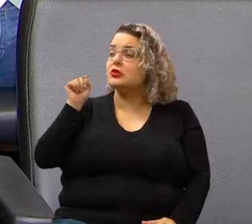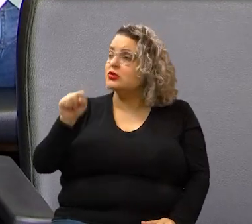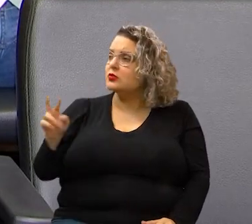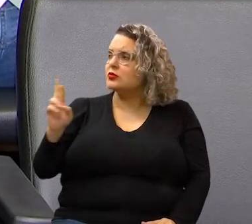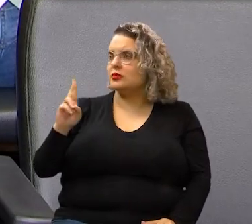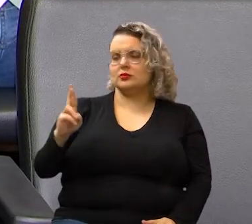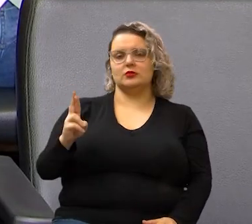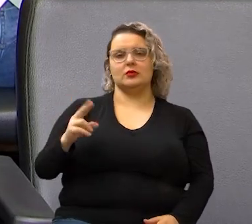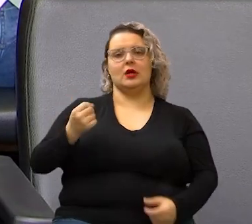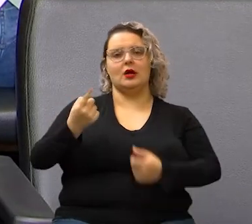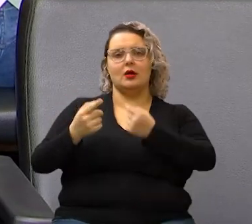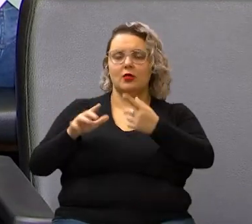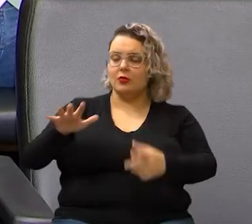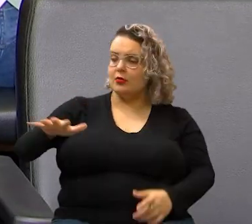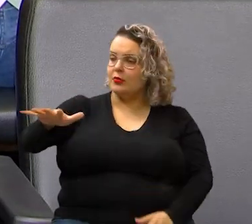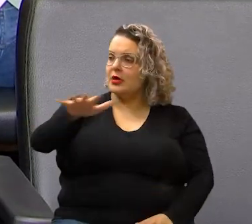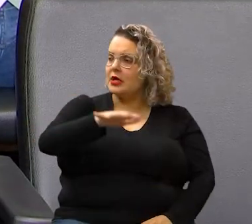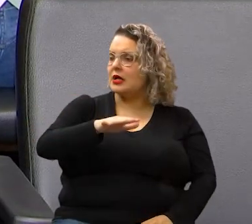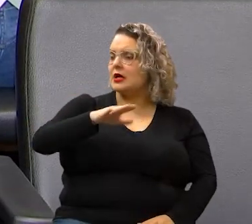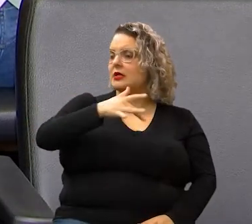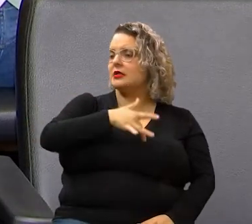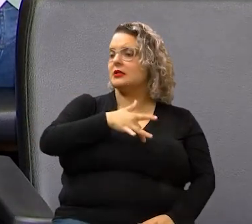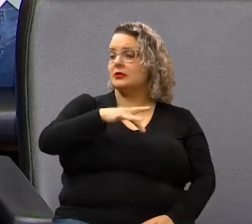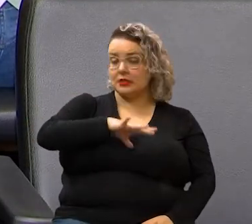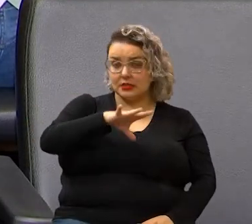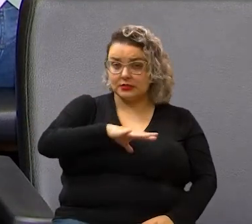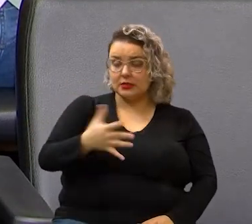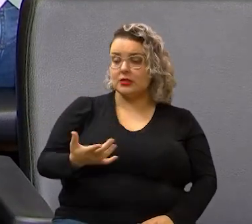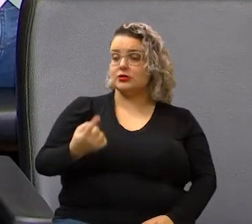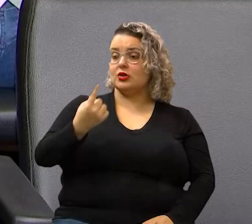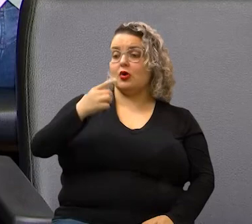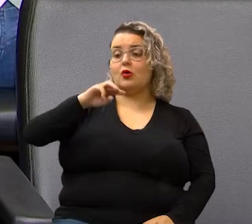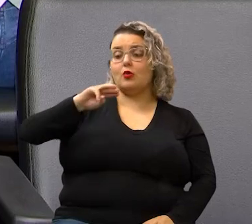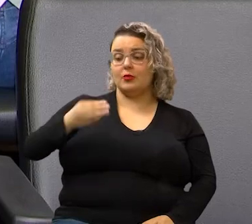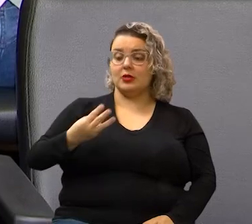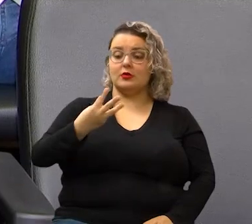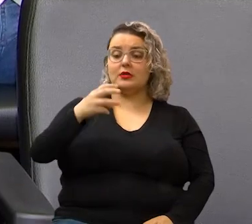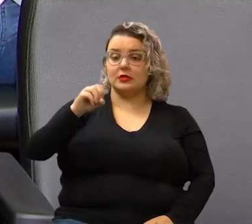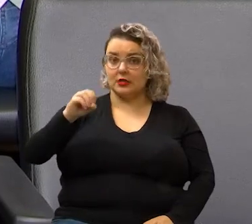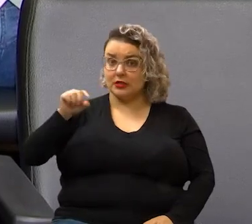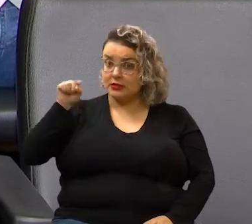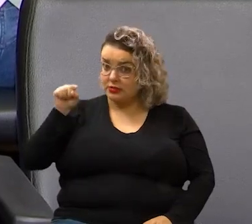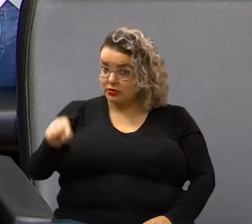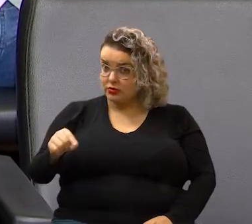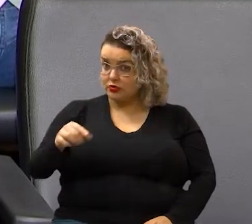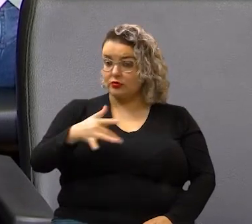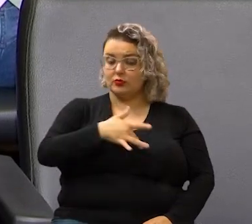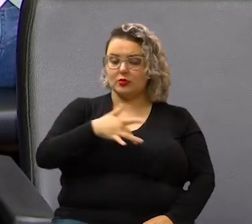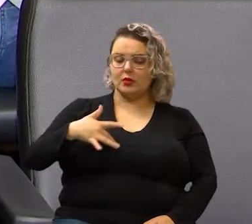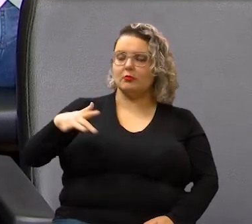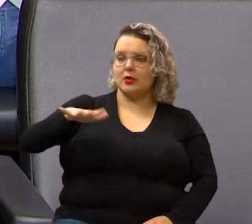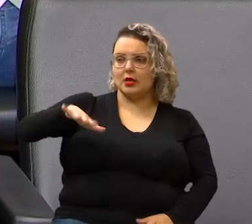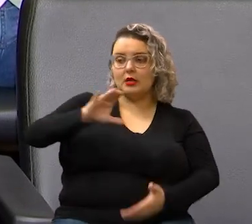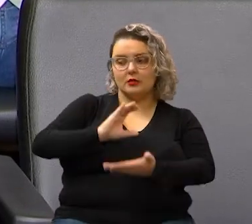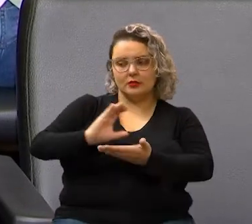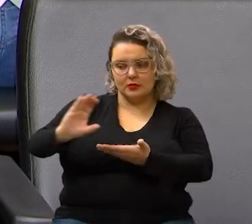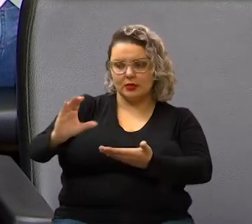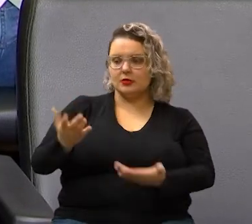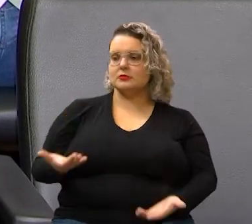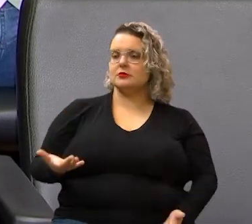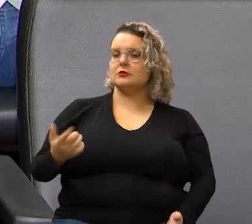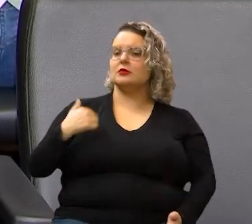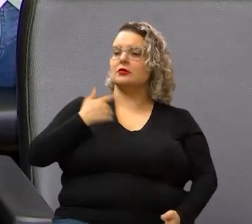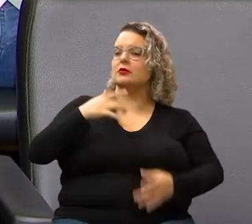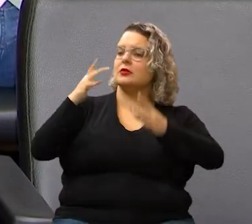R$ 2.600.000 para destinar a algumas áreas aqui da cidade, sendo R$ 1.300.000 obrigatoriamente para a área da